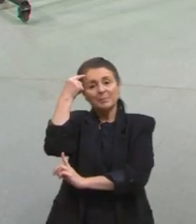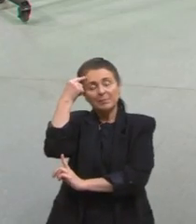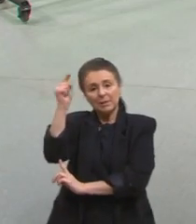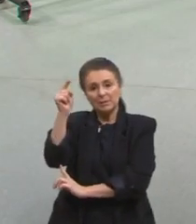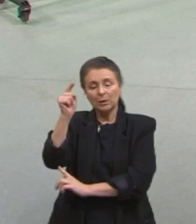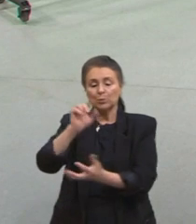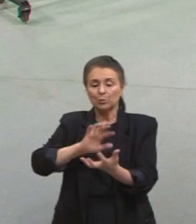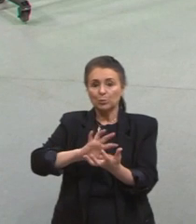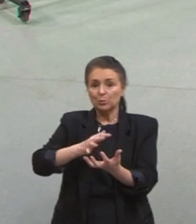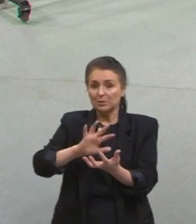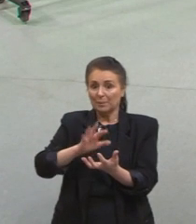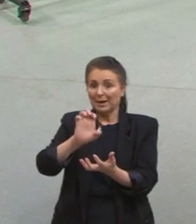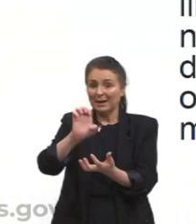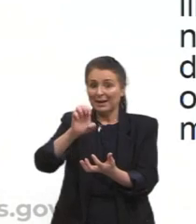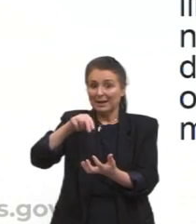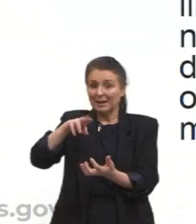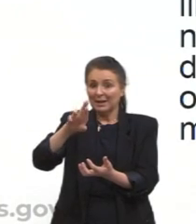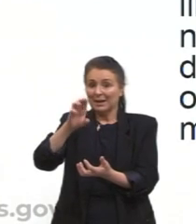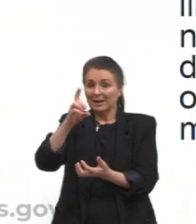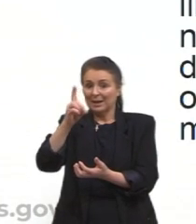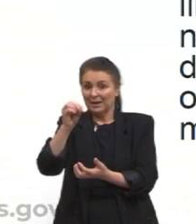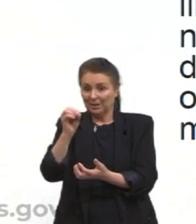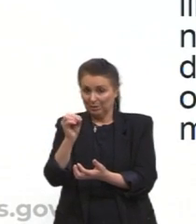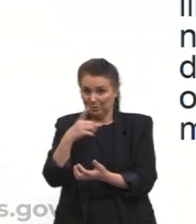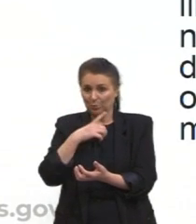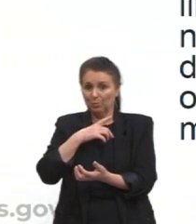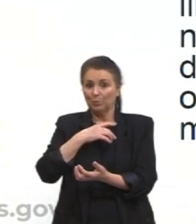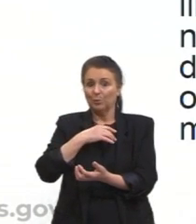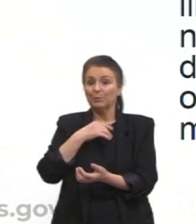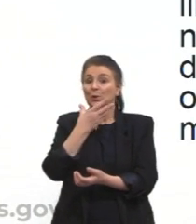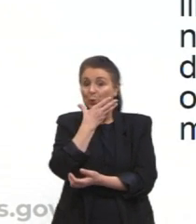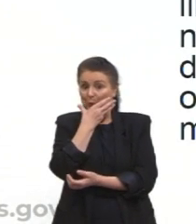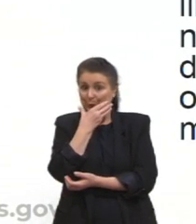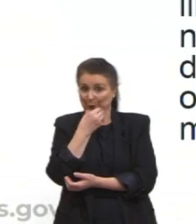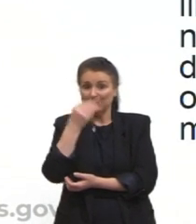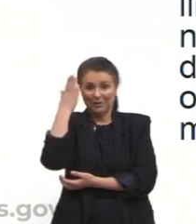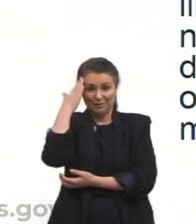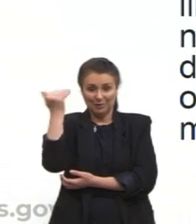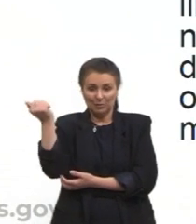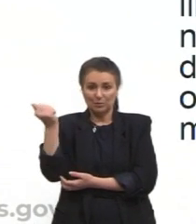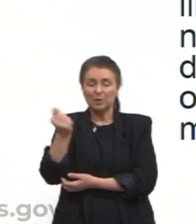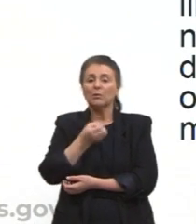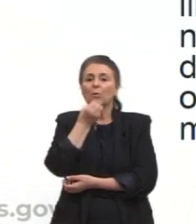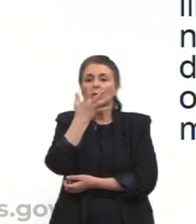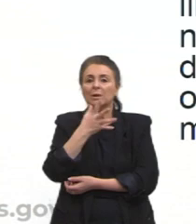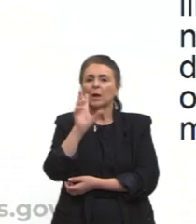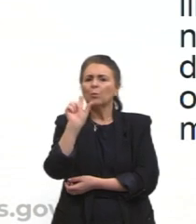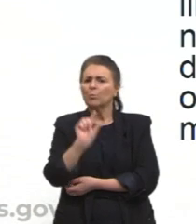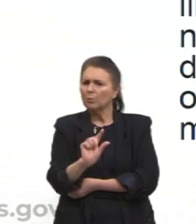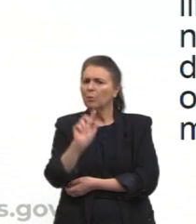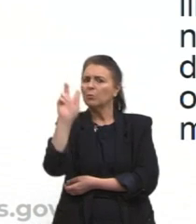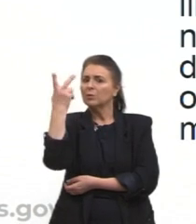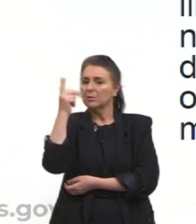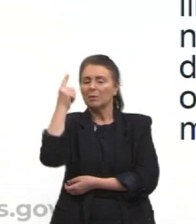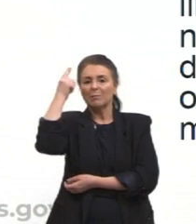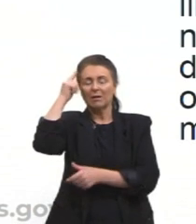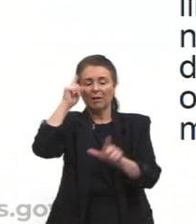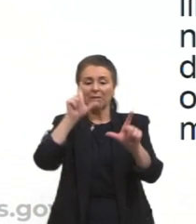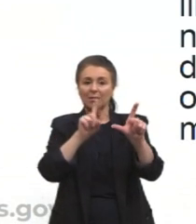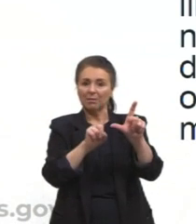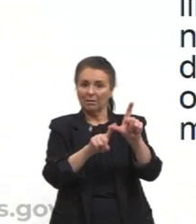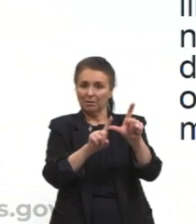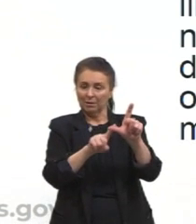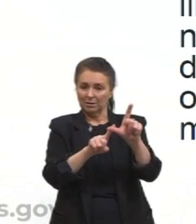nesse samba-enredo do Joãozinho 30 eu trouxe aí um pouquinho sobre a história um pouquinho para a gente pensar sobre a letra disso né